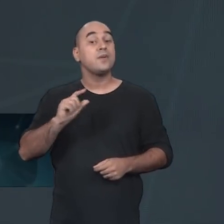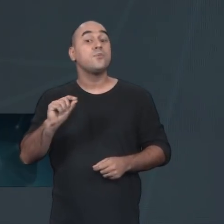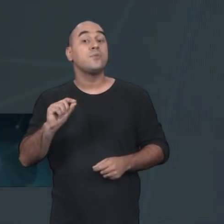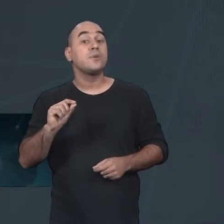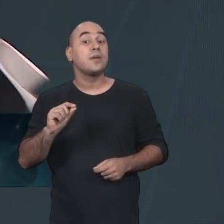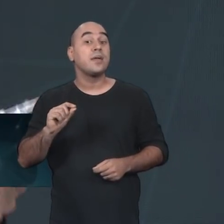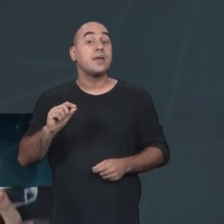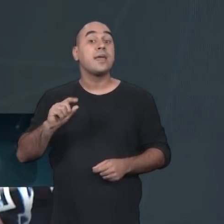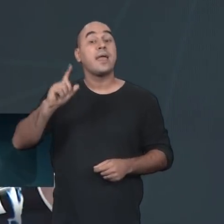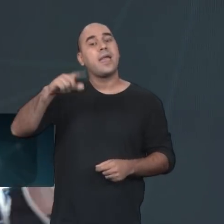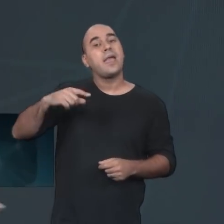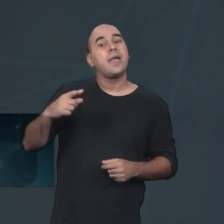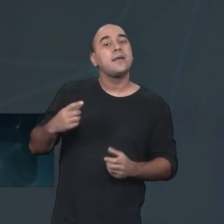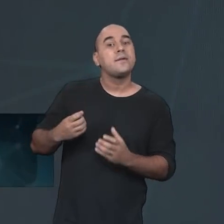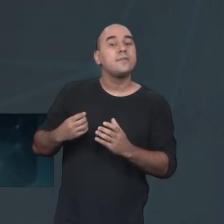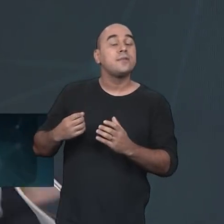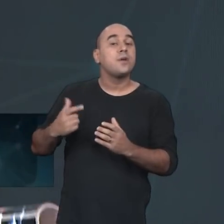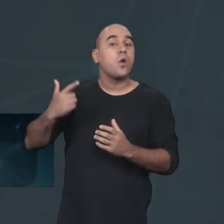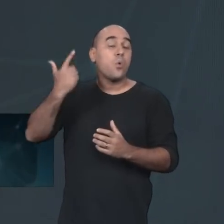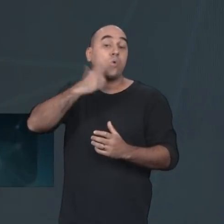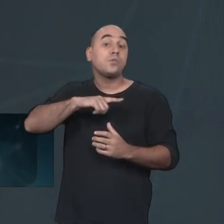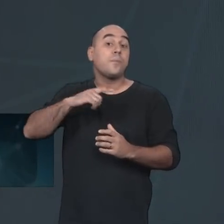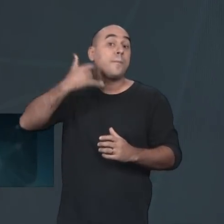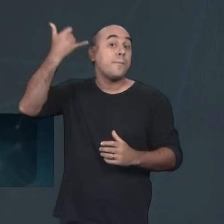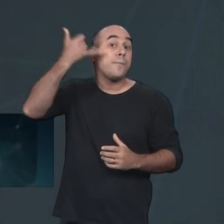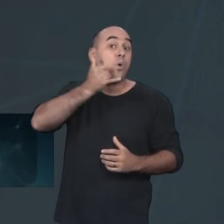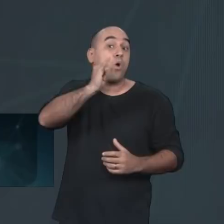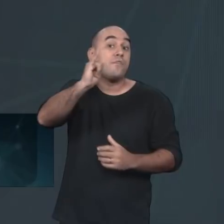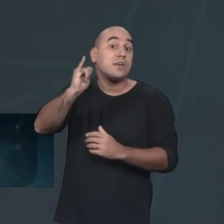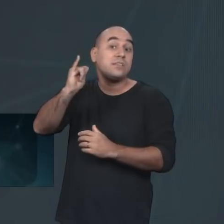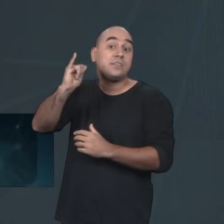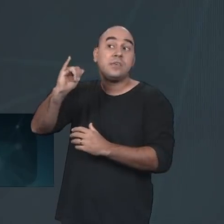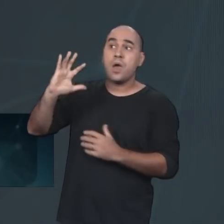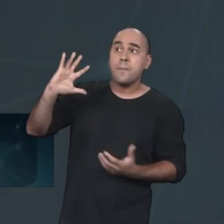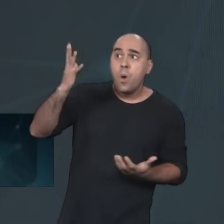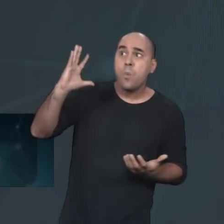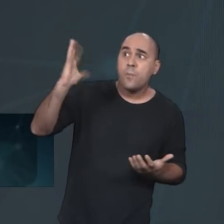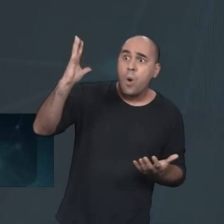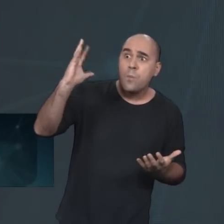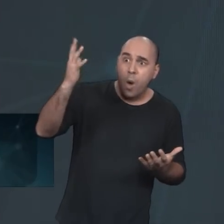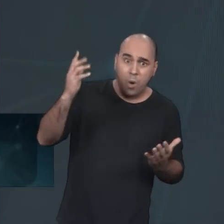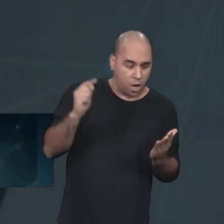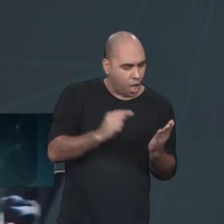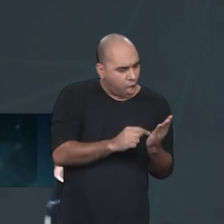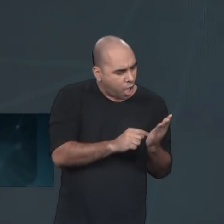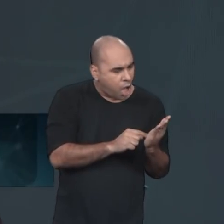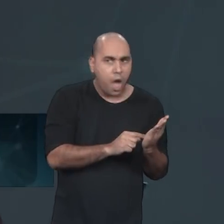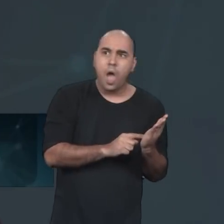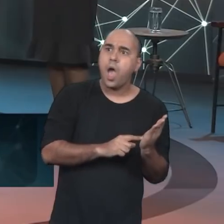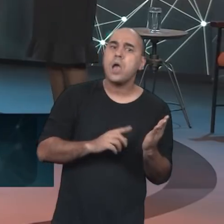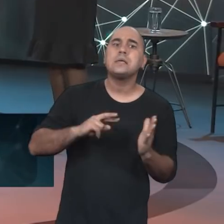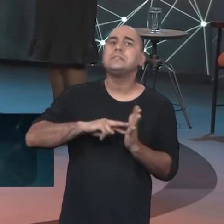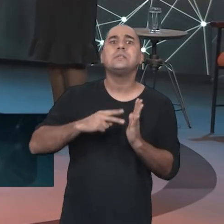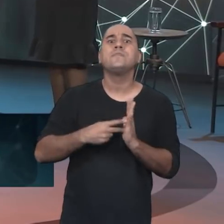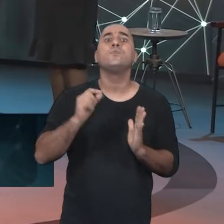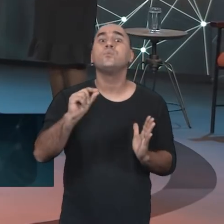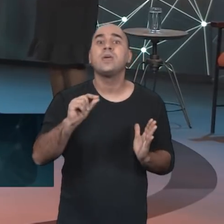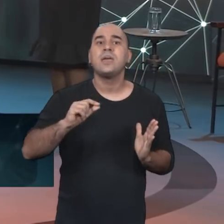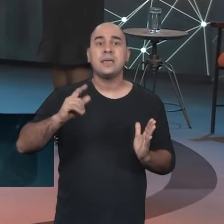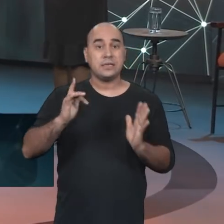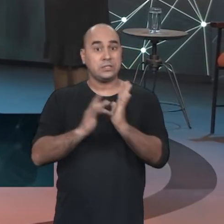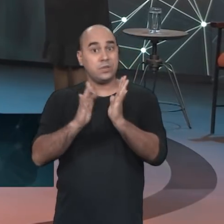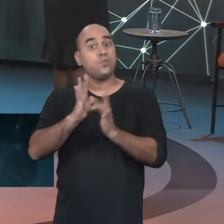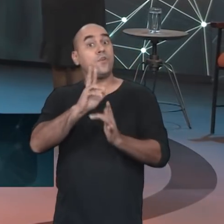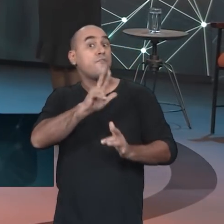que apareceram, que foram profetizados e que apontavam para a primeira vinda de Jesus. E Cíntia Alves vai falar sobre